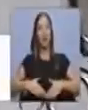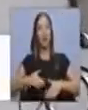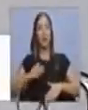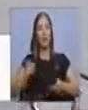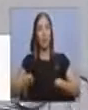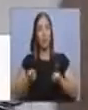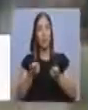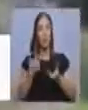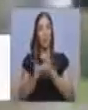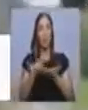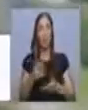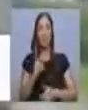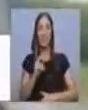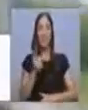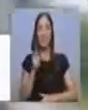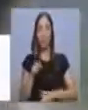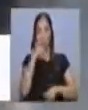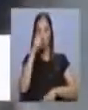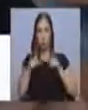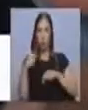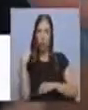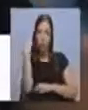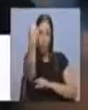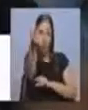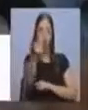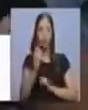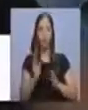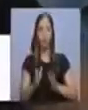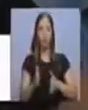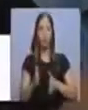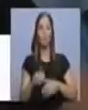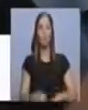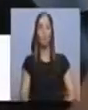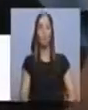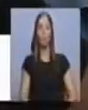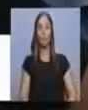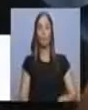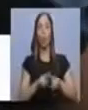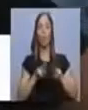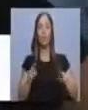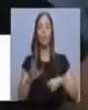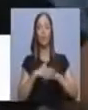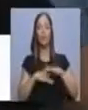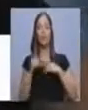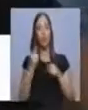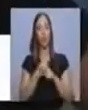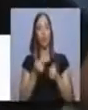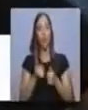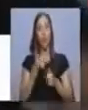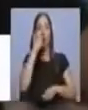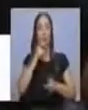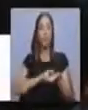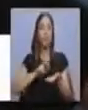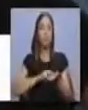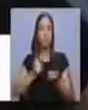35 mil pessoas fizeram esta subida. O hospital fez uma coisa boa, além disso, que há pessoas que não conseguem andar,